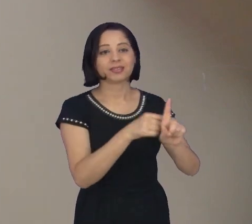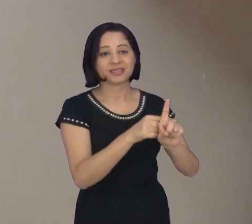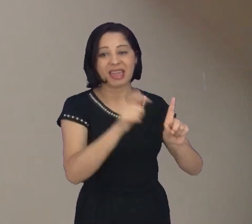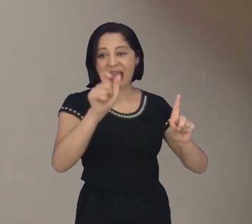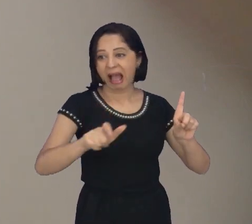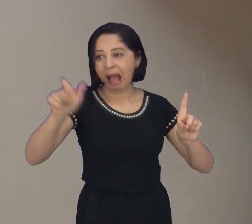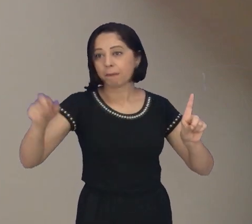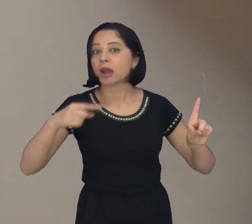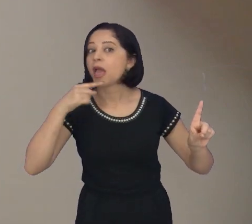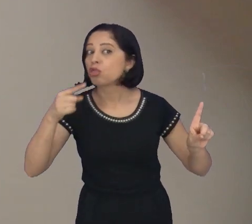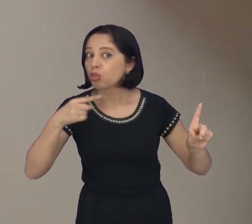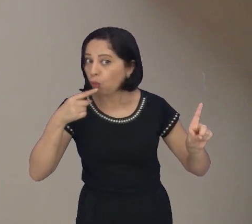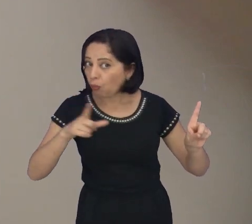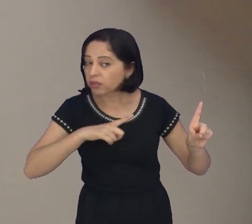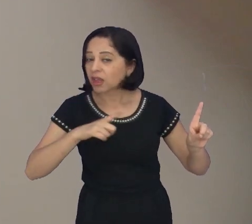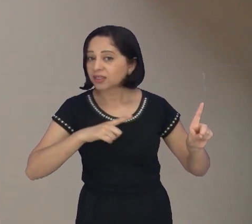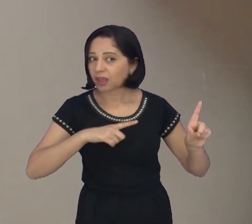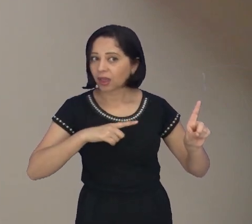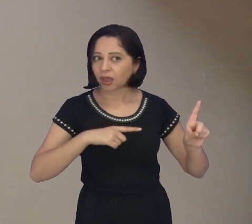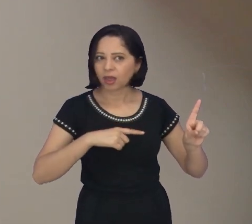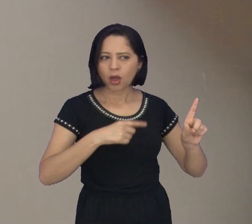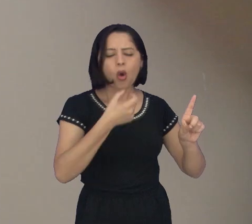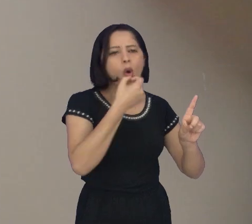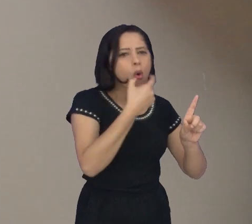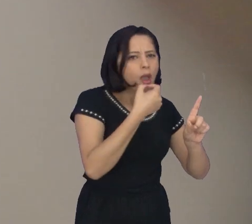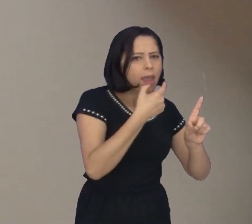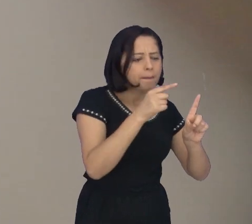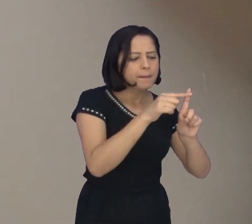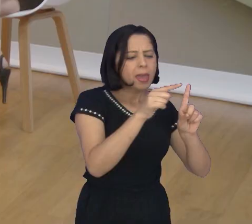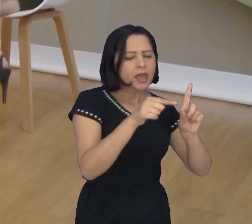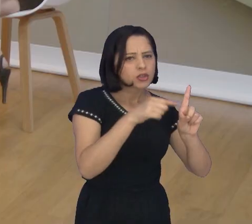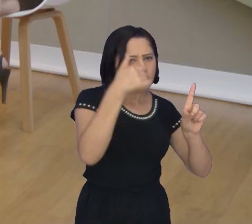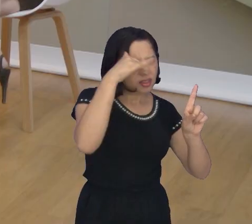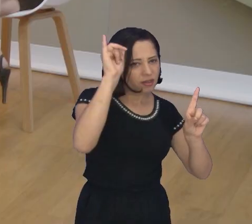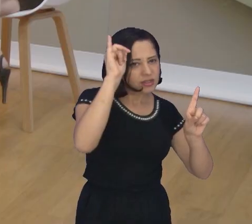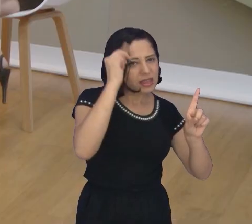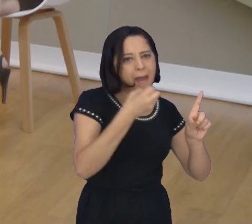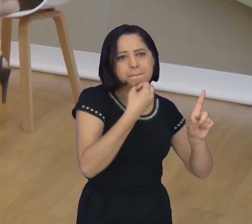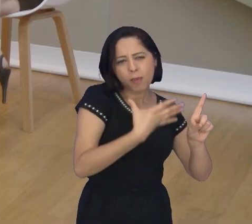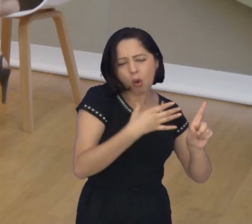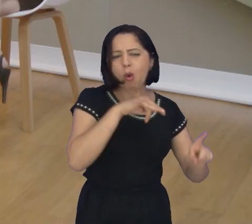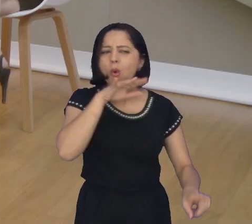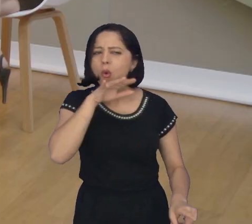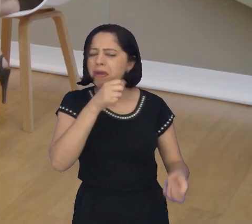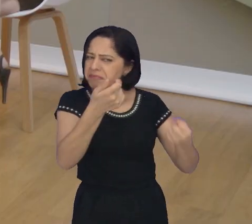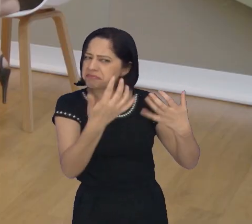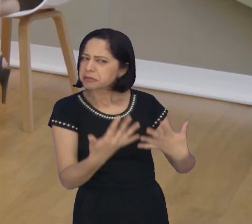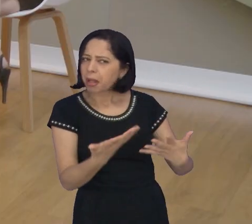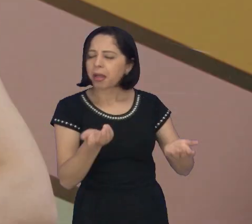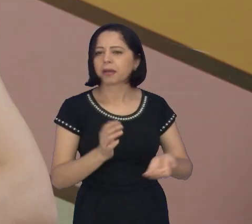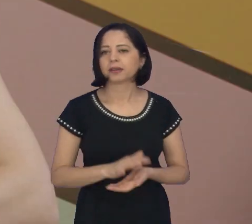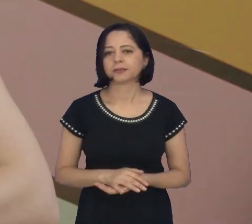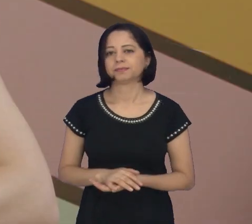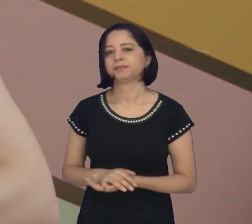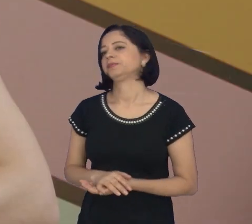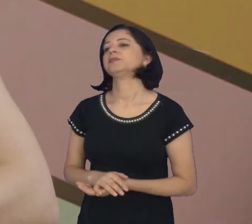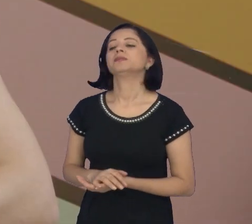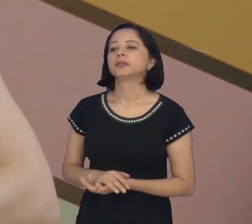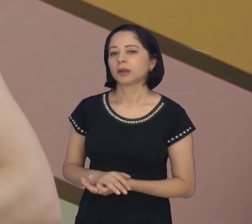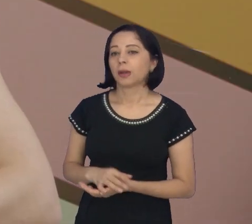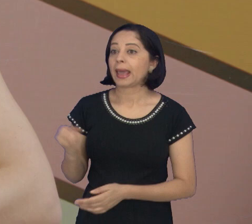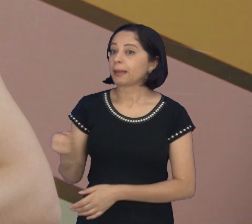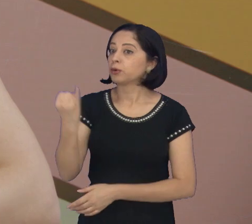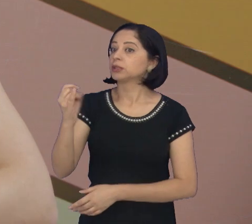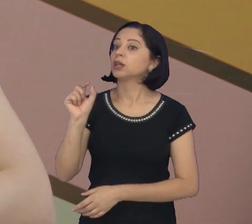têm? Existem benefícios também, mas alguns riscos. Então, eu gostaria que você falasse um pouquinho. Sim, é importante que a mulher procure